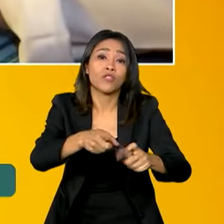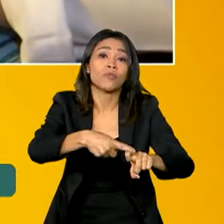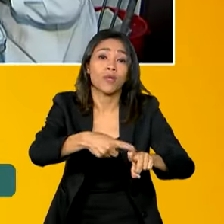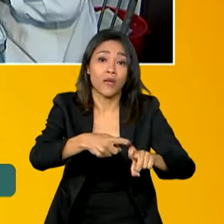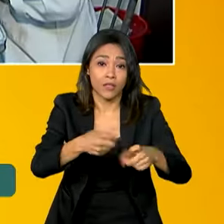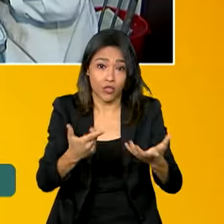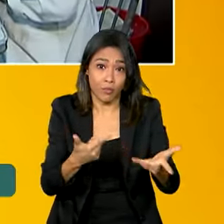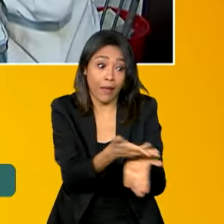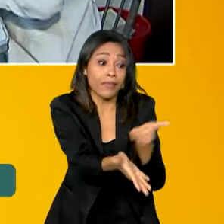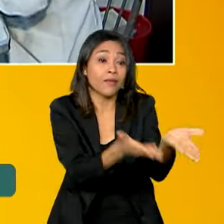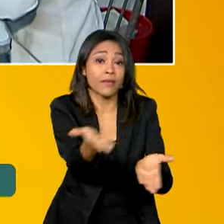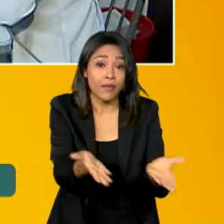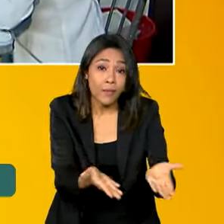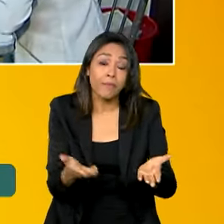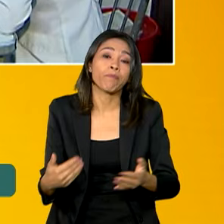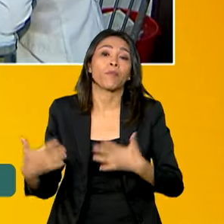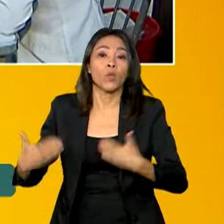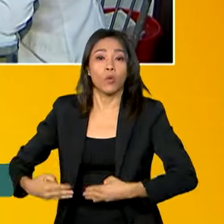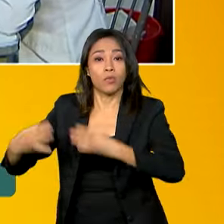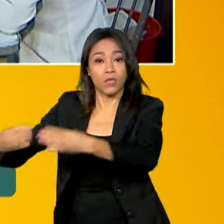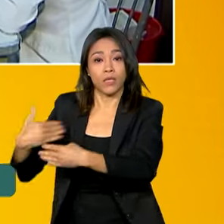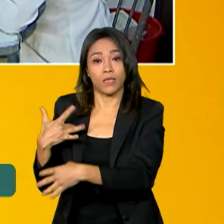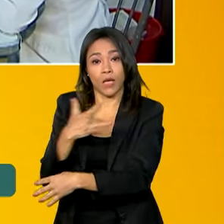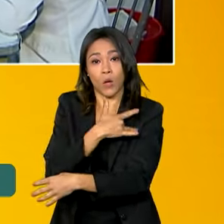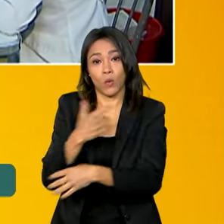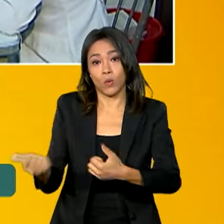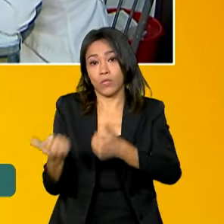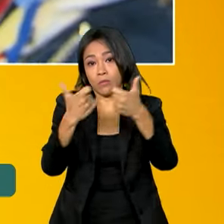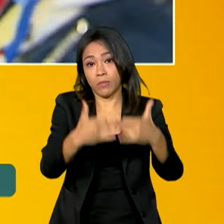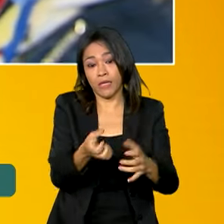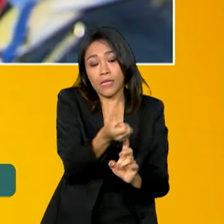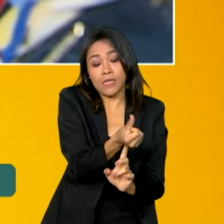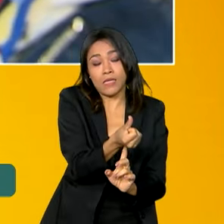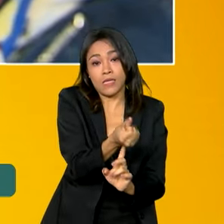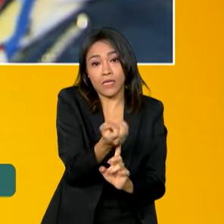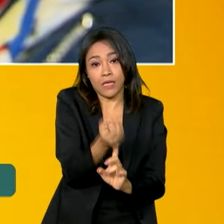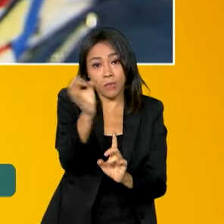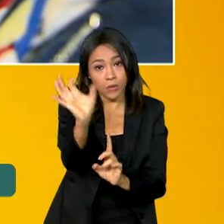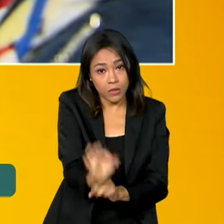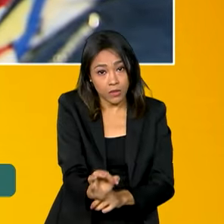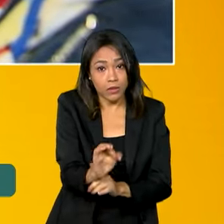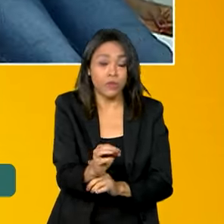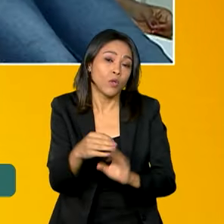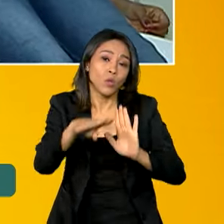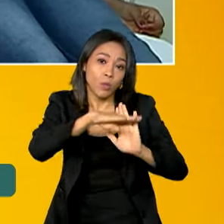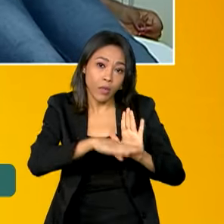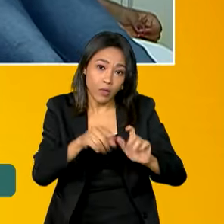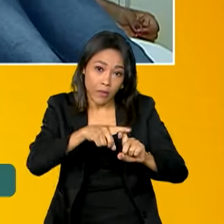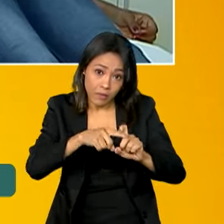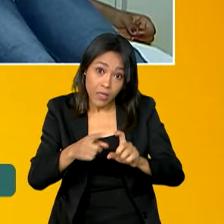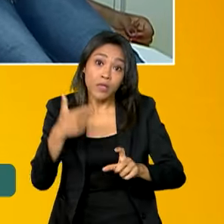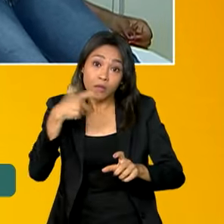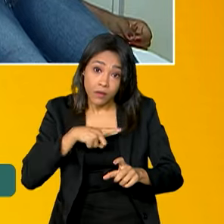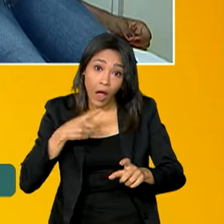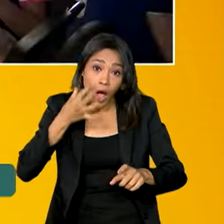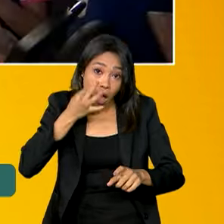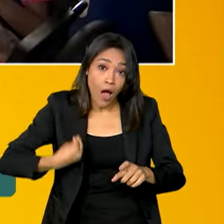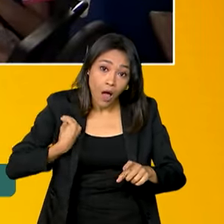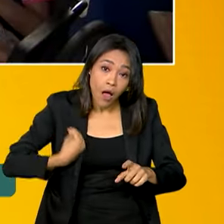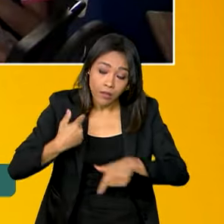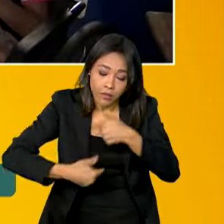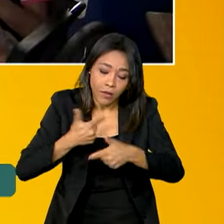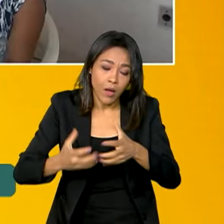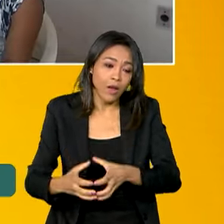população. Segundo o Ministério da Saúde, 60% dos profissionais dos Mais Médicos estão atuando nesses municípios que têm menos de